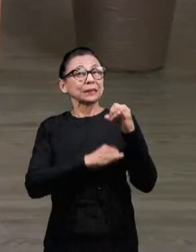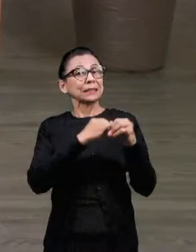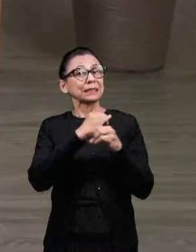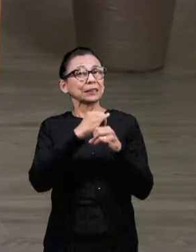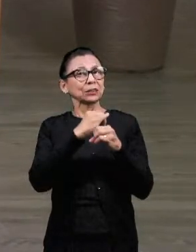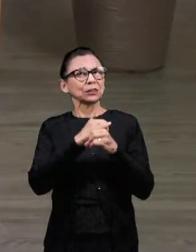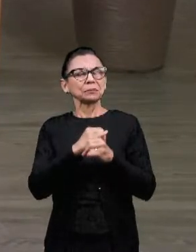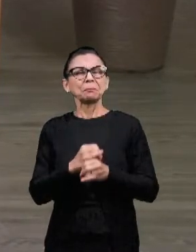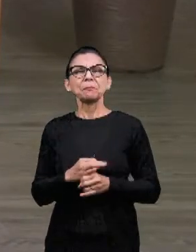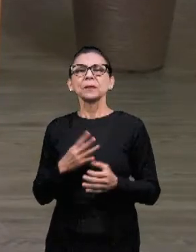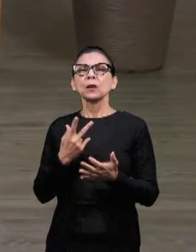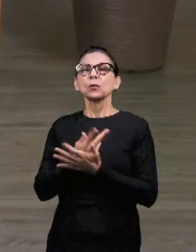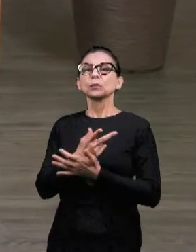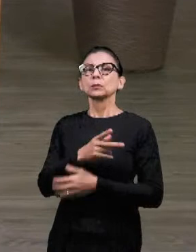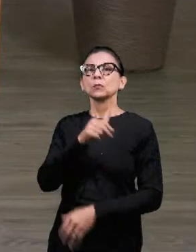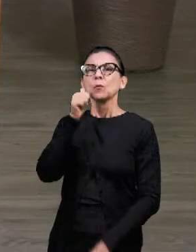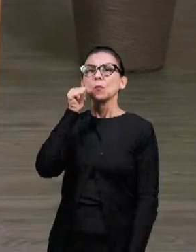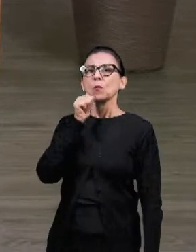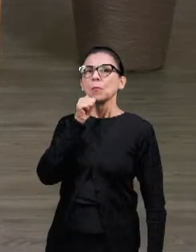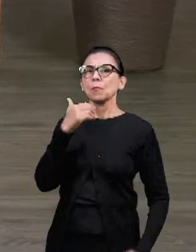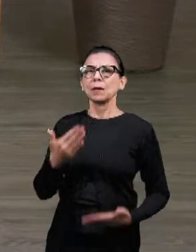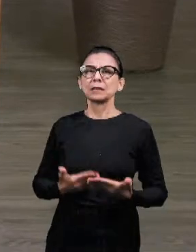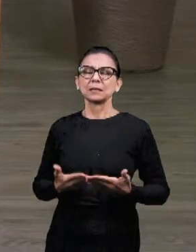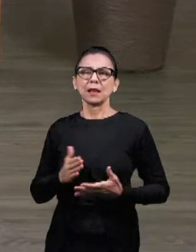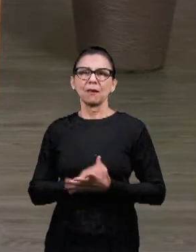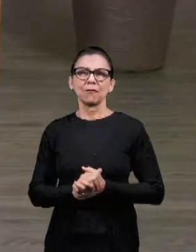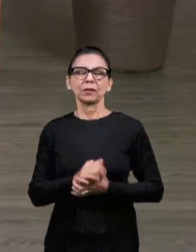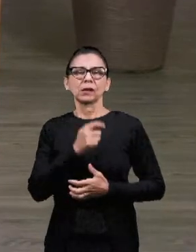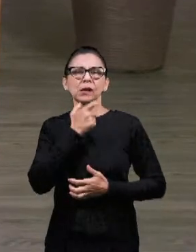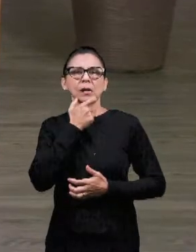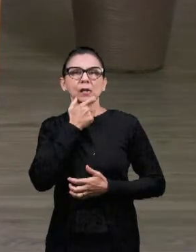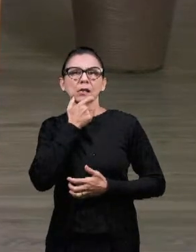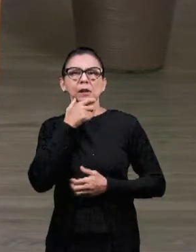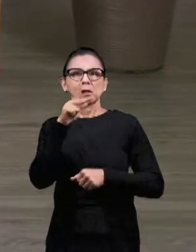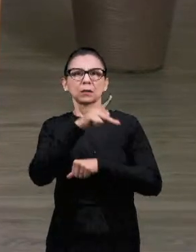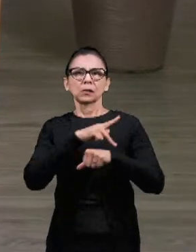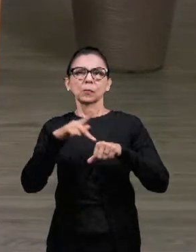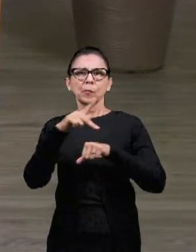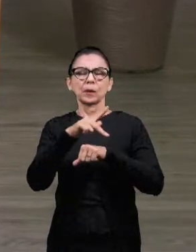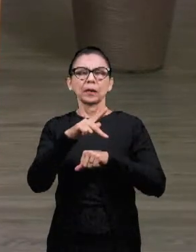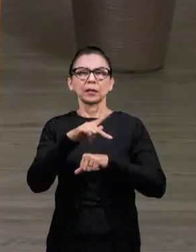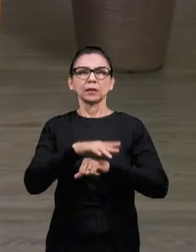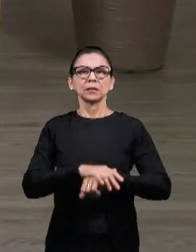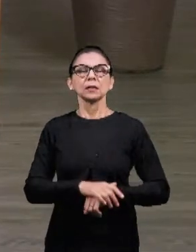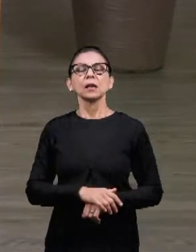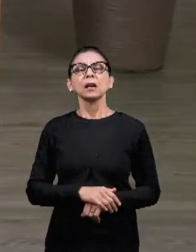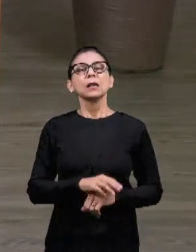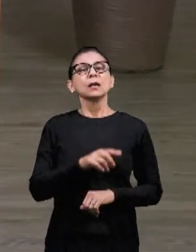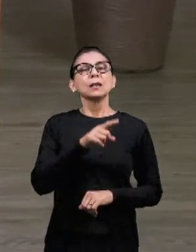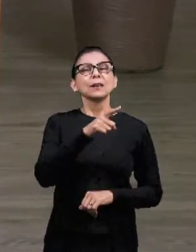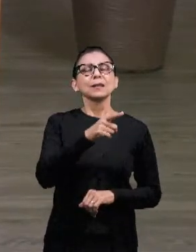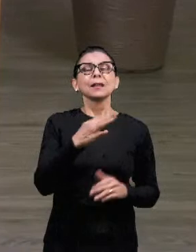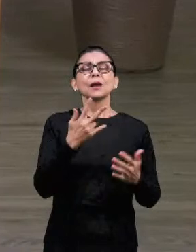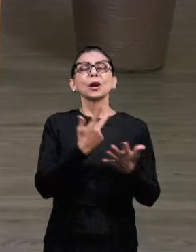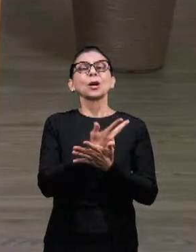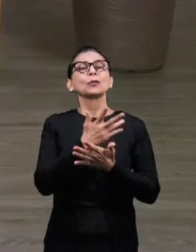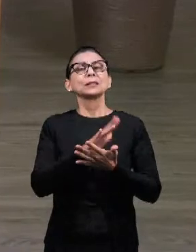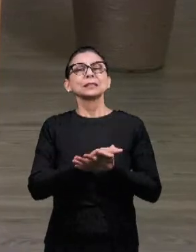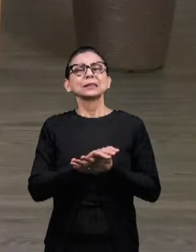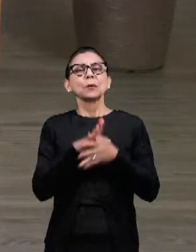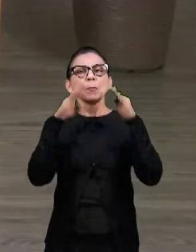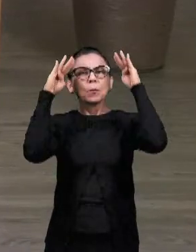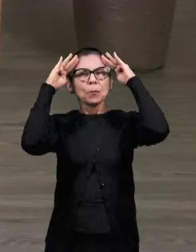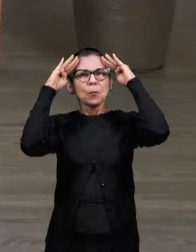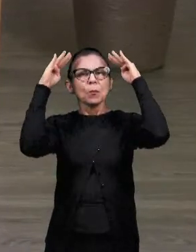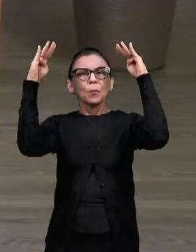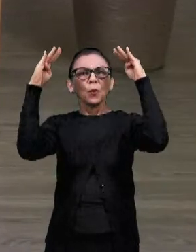irmã estava na Inglaterra e houve uma situação ali no aeroporto, um aeroporto muito grande, muitas pessoas, uma situação em que